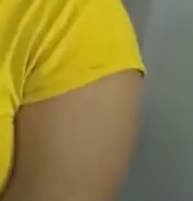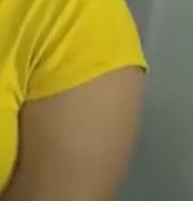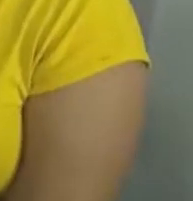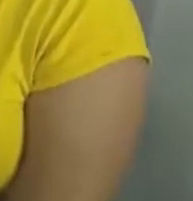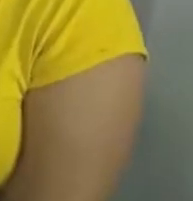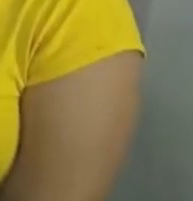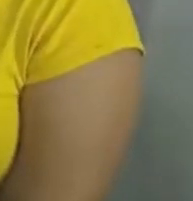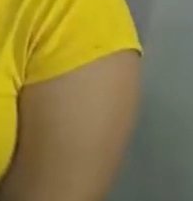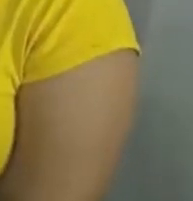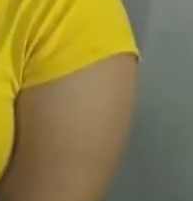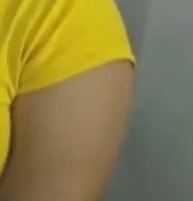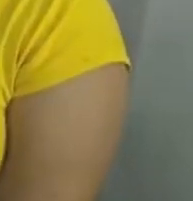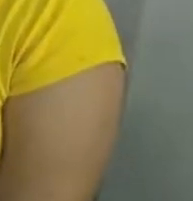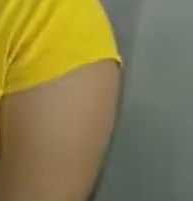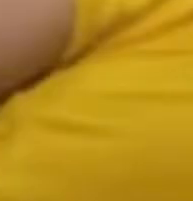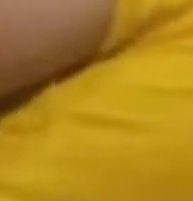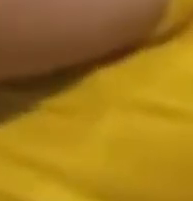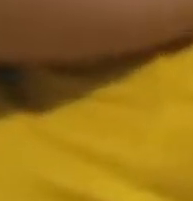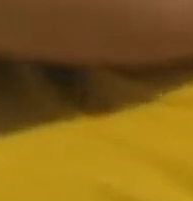levar embora.